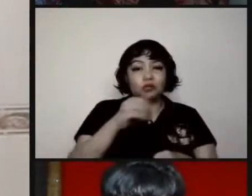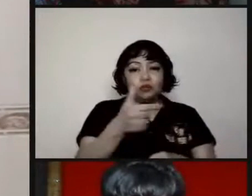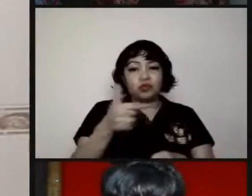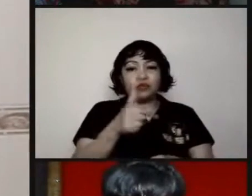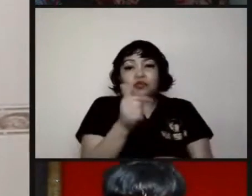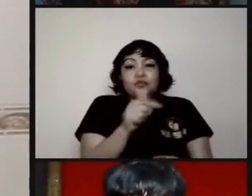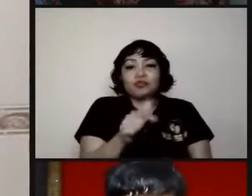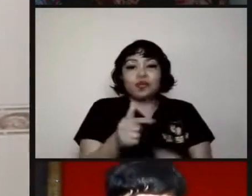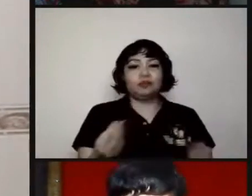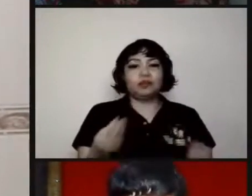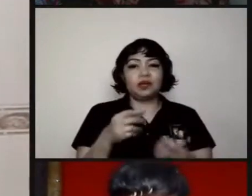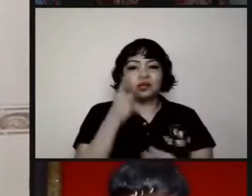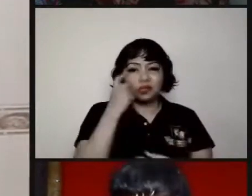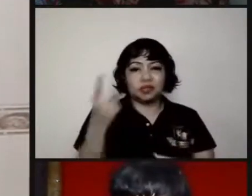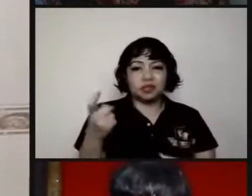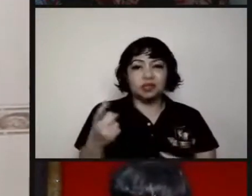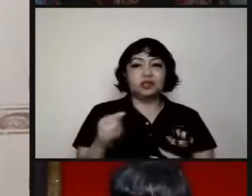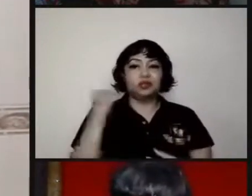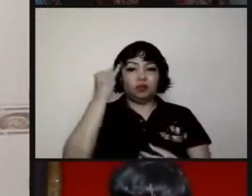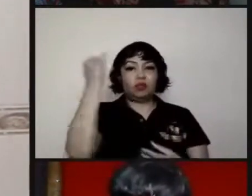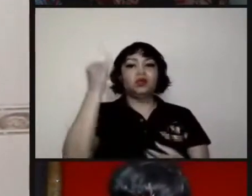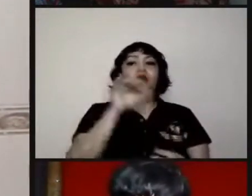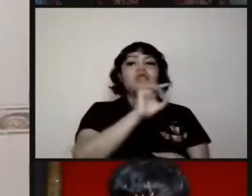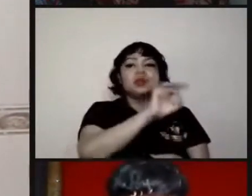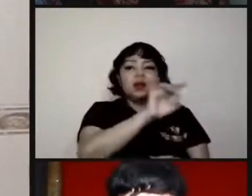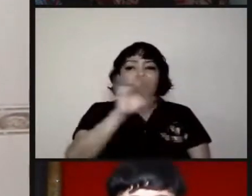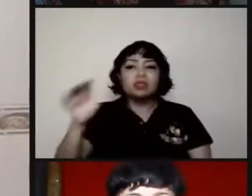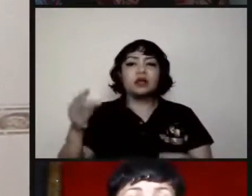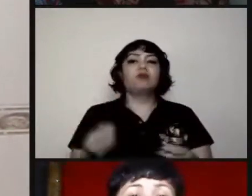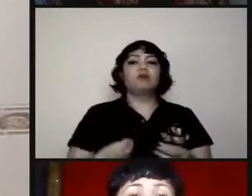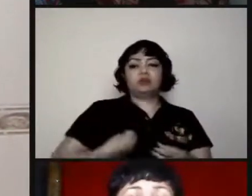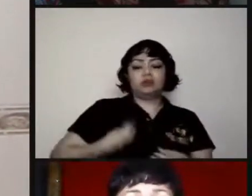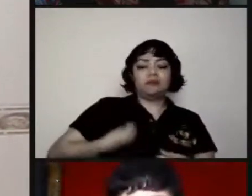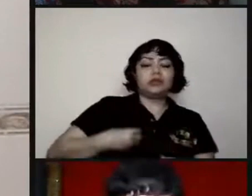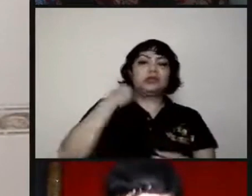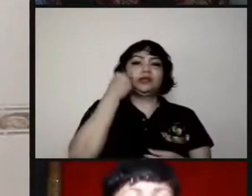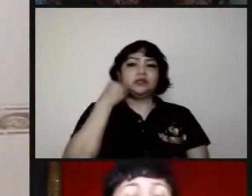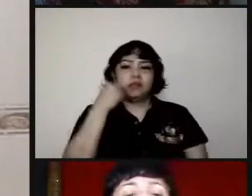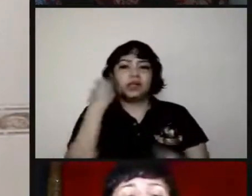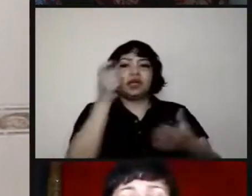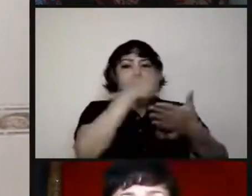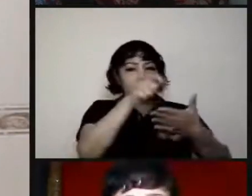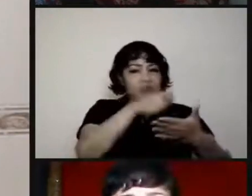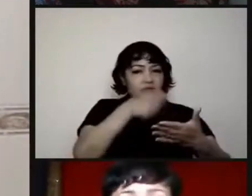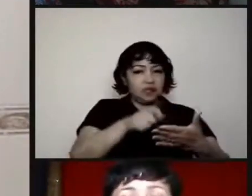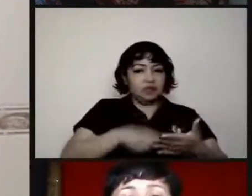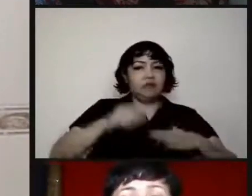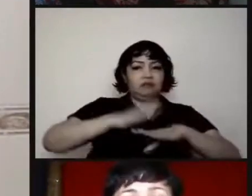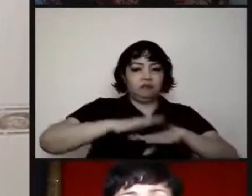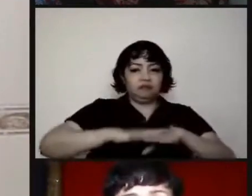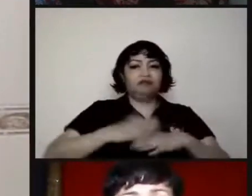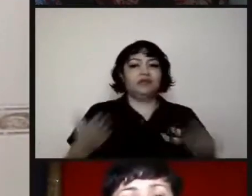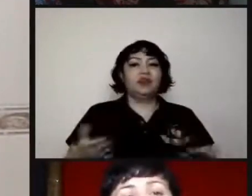importante, interessante, né? Cada um colocar suas vivências aí nos poemas. Isso vai ser, nossa, vai ser um